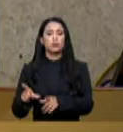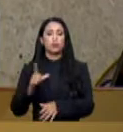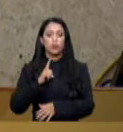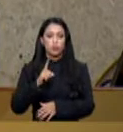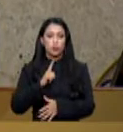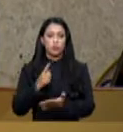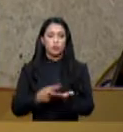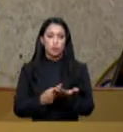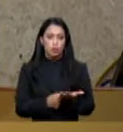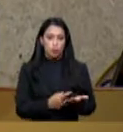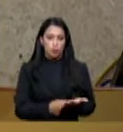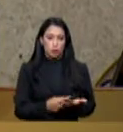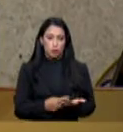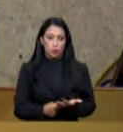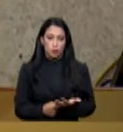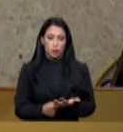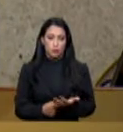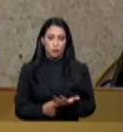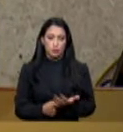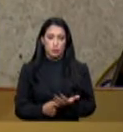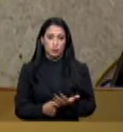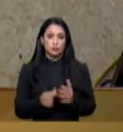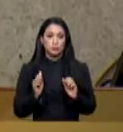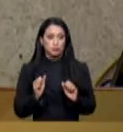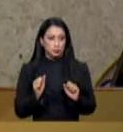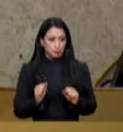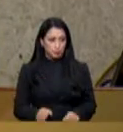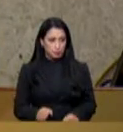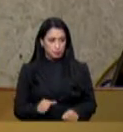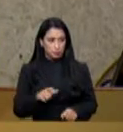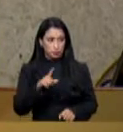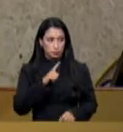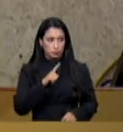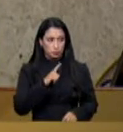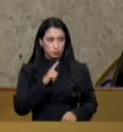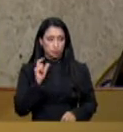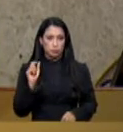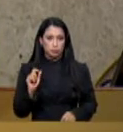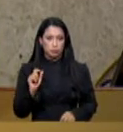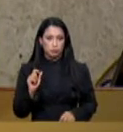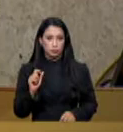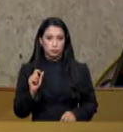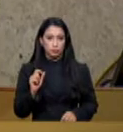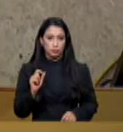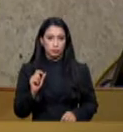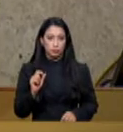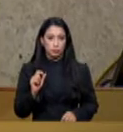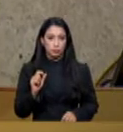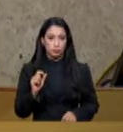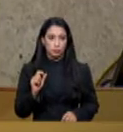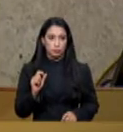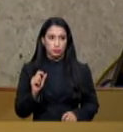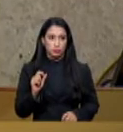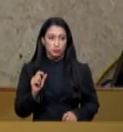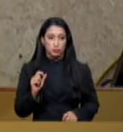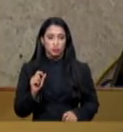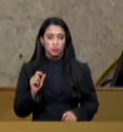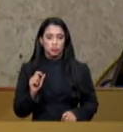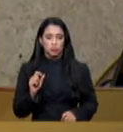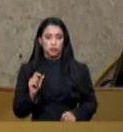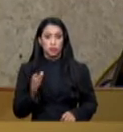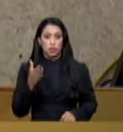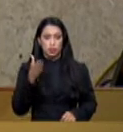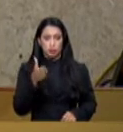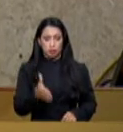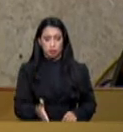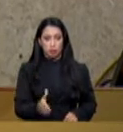que designam o conjunto de combinações possíveis entre as entidades da administração pública, direta e